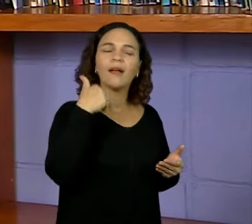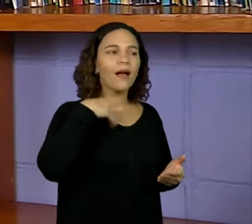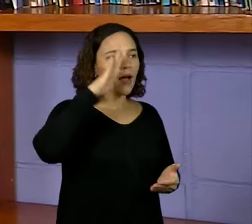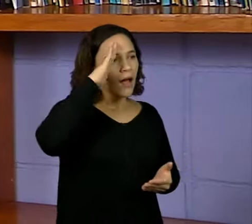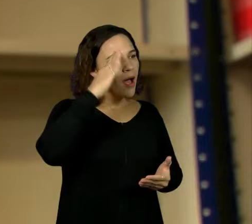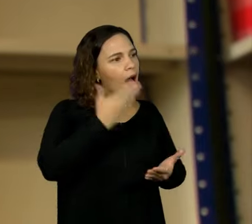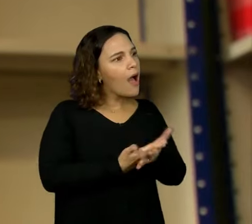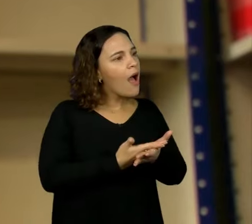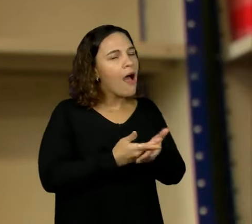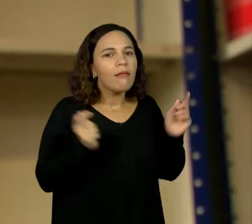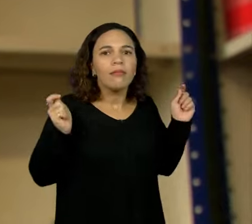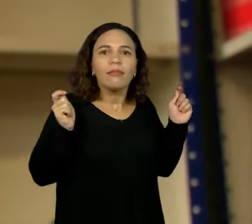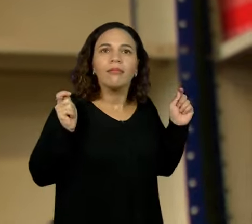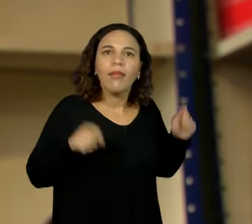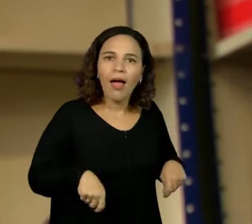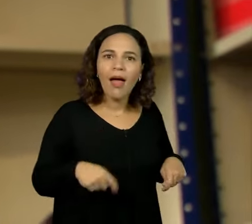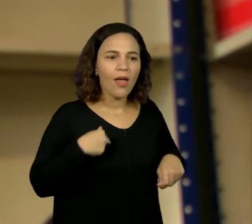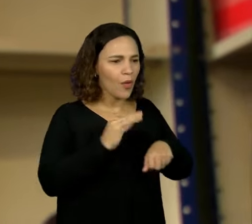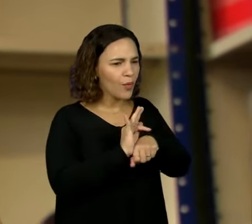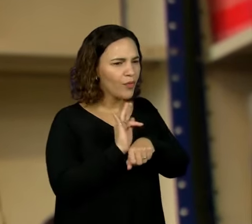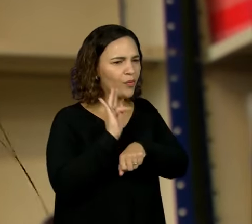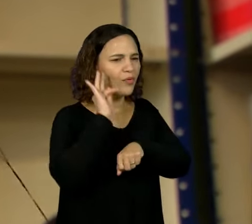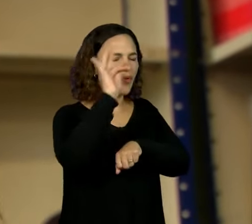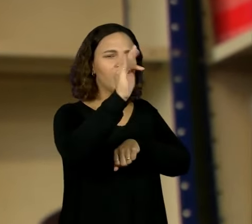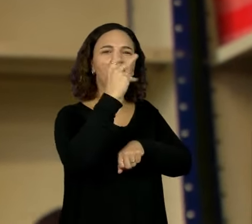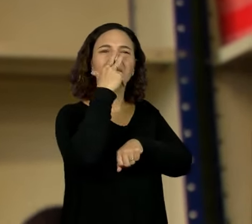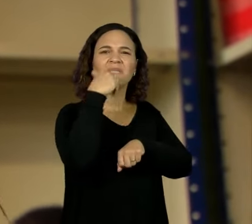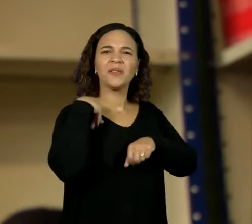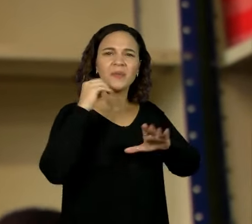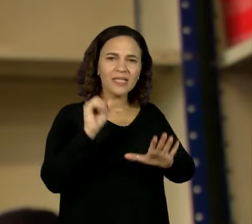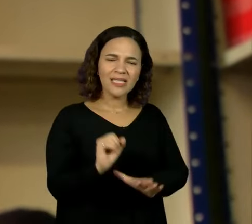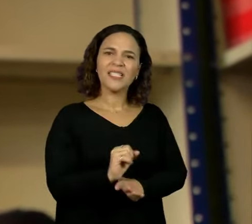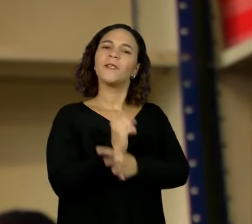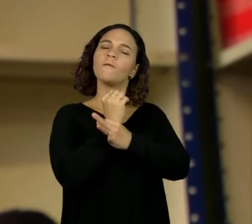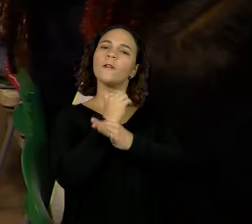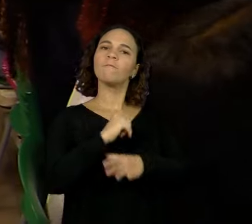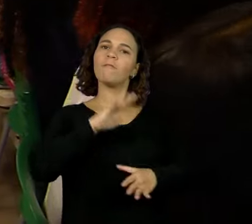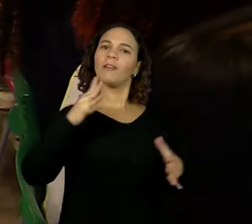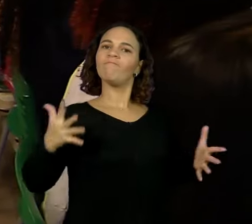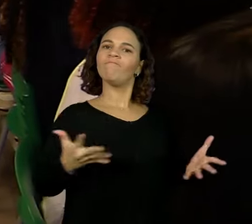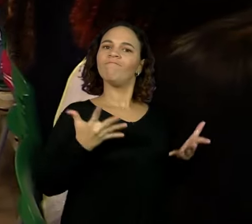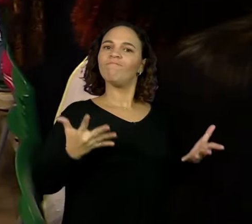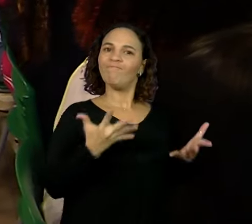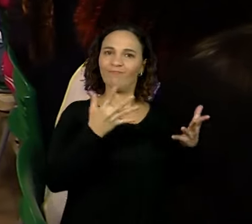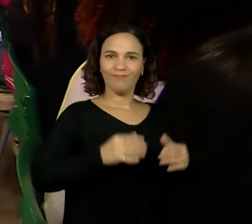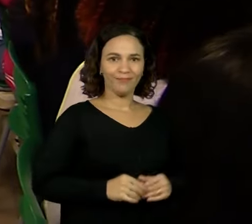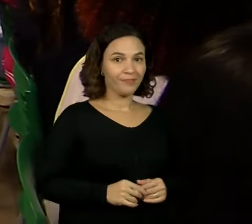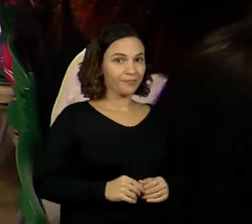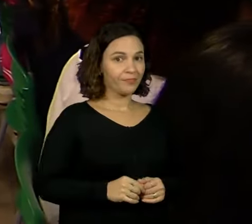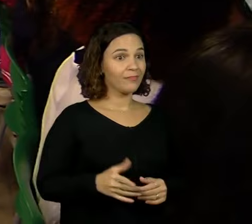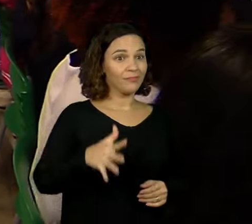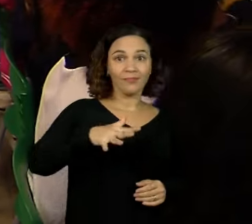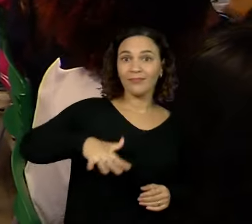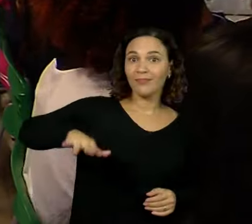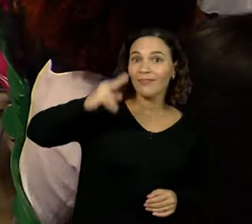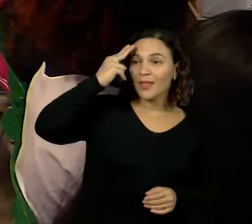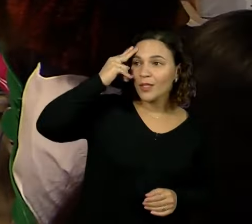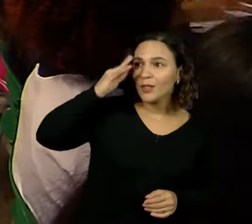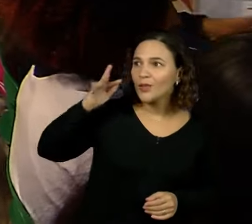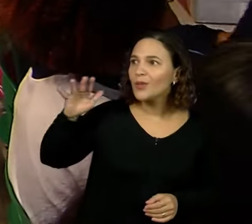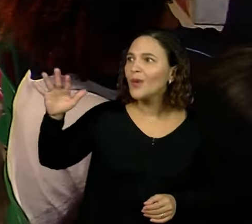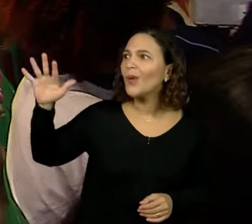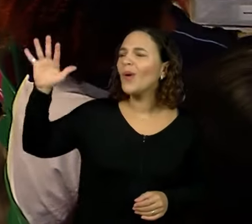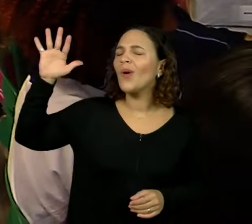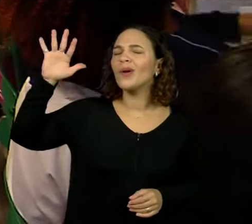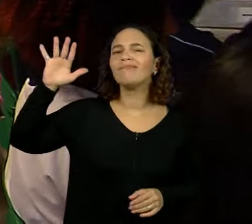com certeza, mais pra frente eu vou me sentir menos insegura e vai me ajudar bastante. Por aqui, sonhar é mais do que